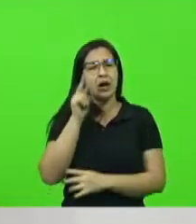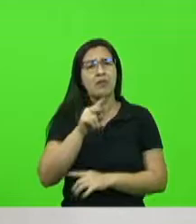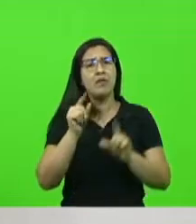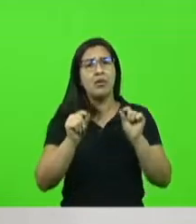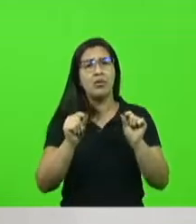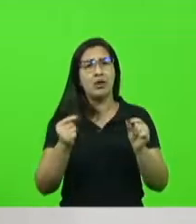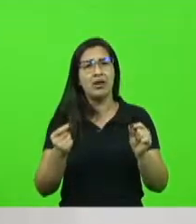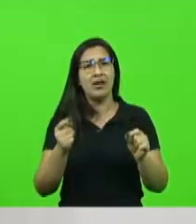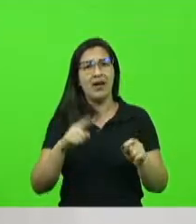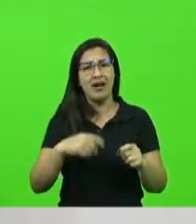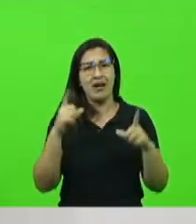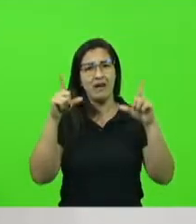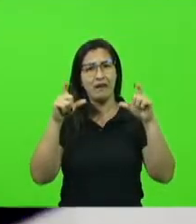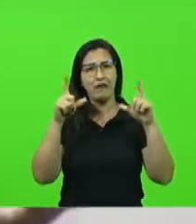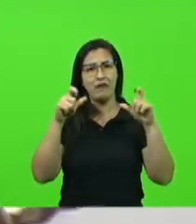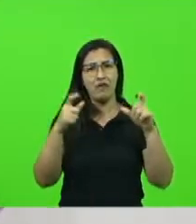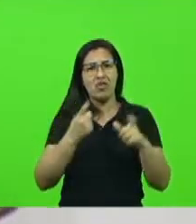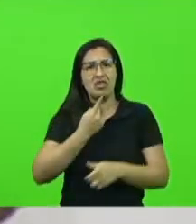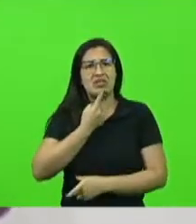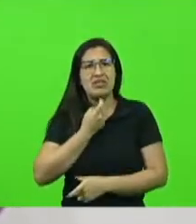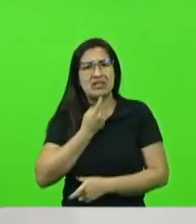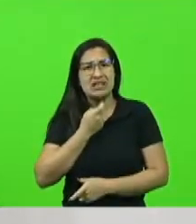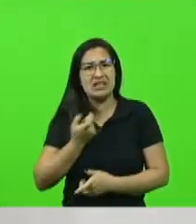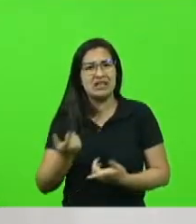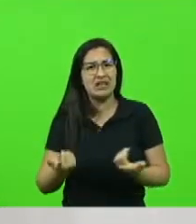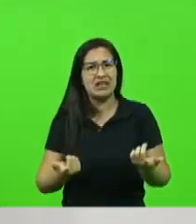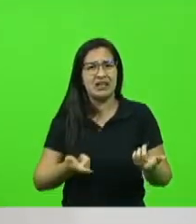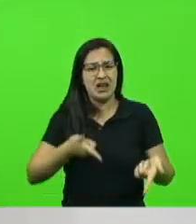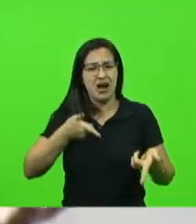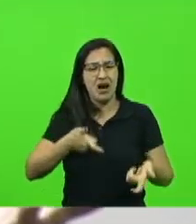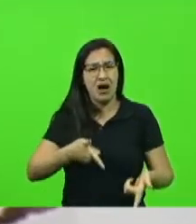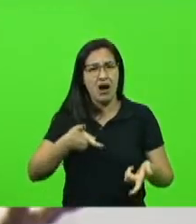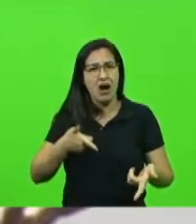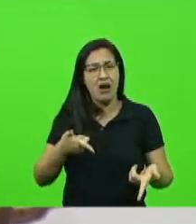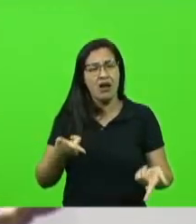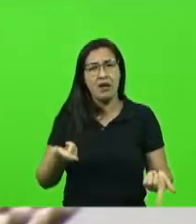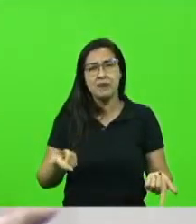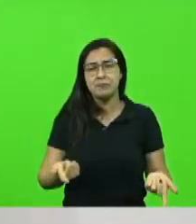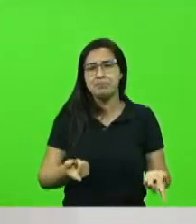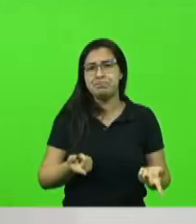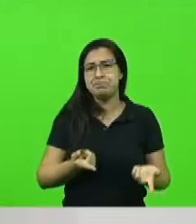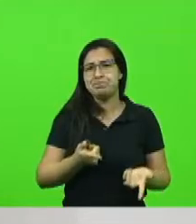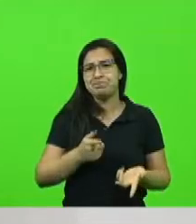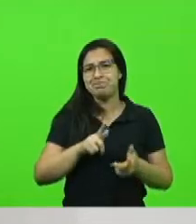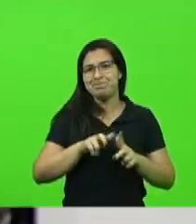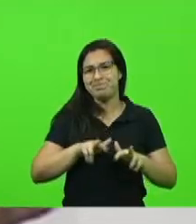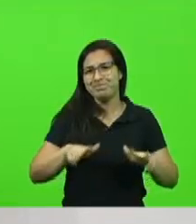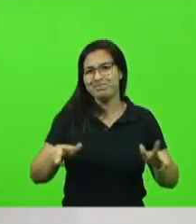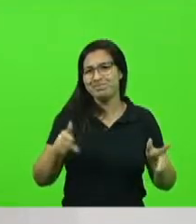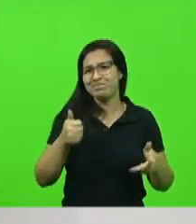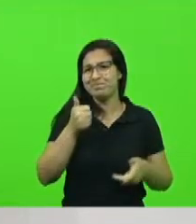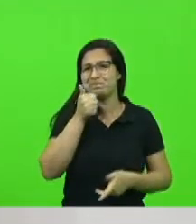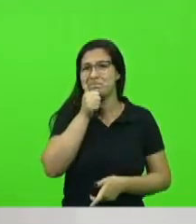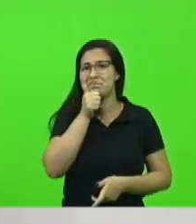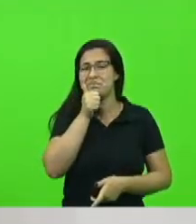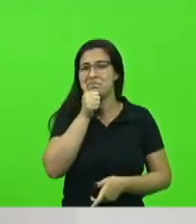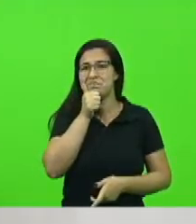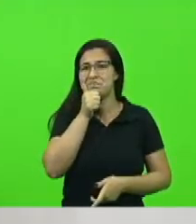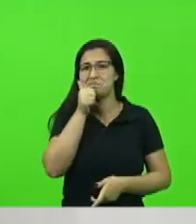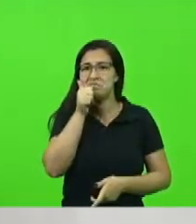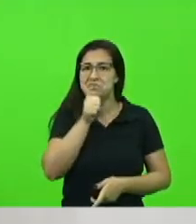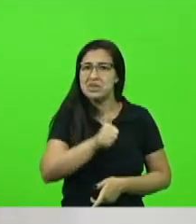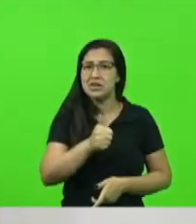de sangue, é imagem de armas, é imagem de meninas fumando.